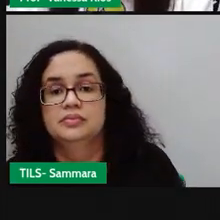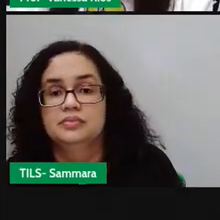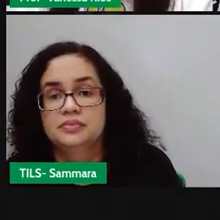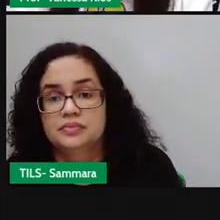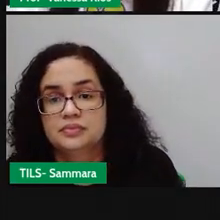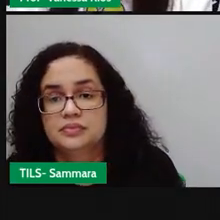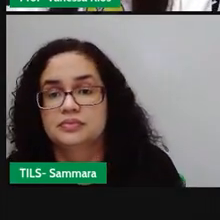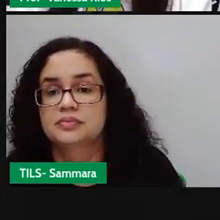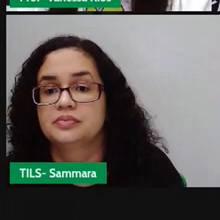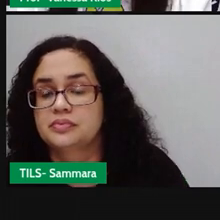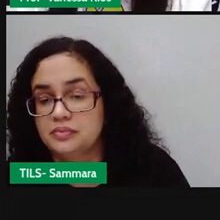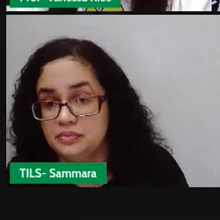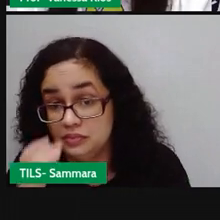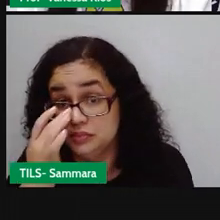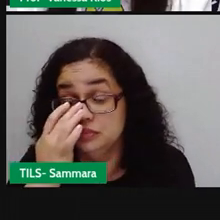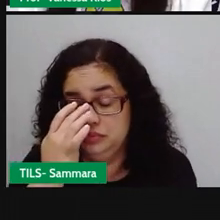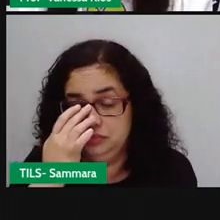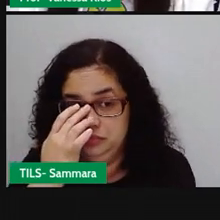elétrons.